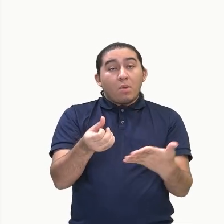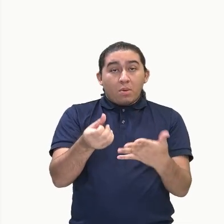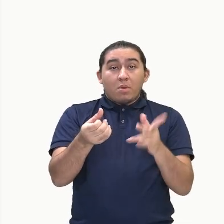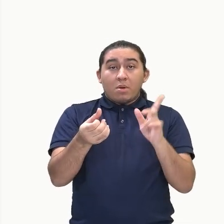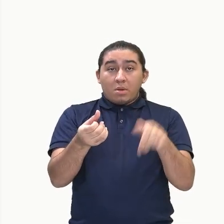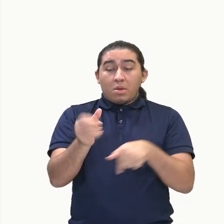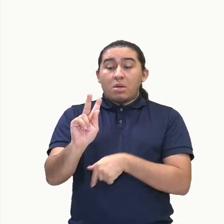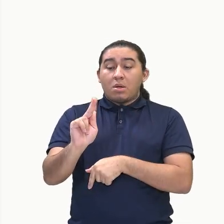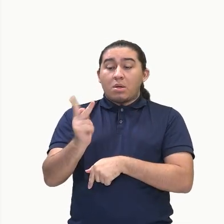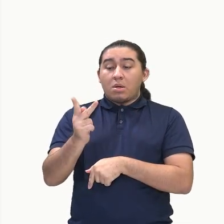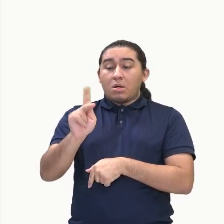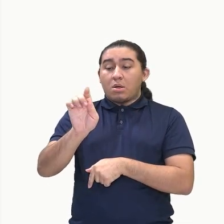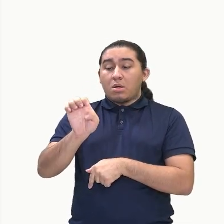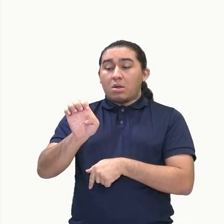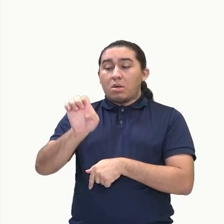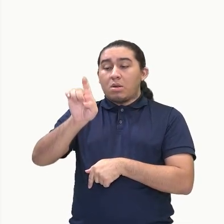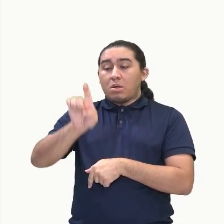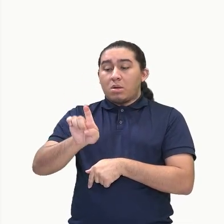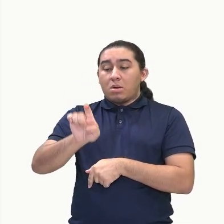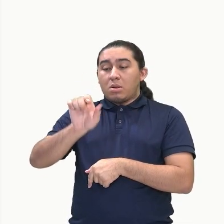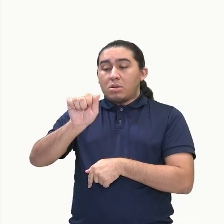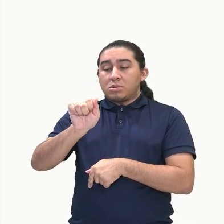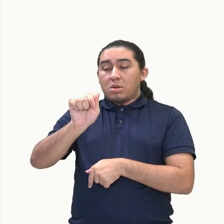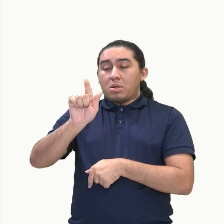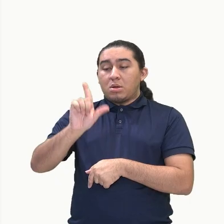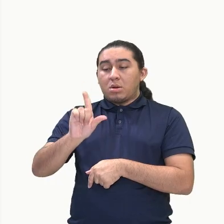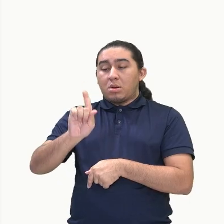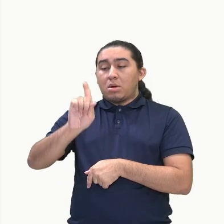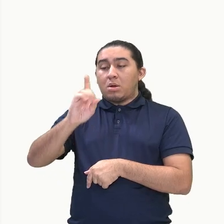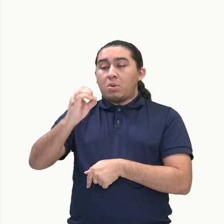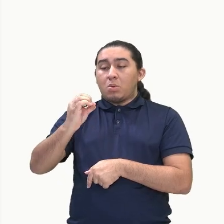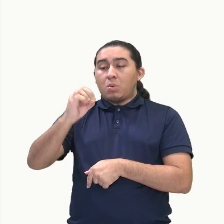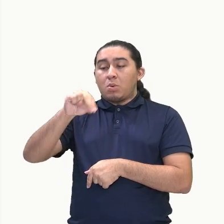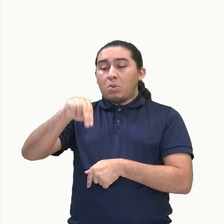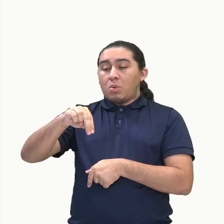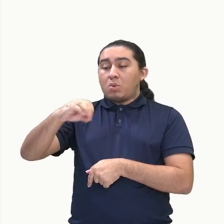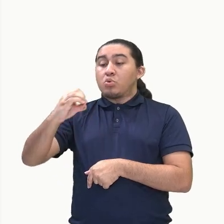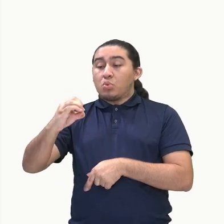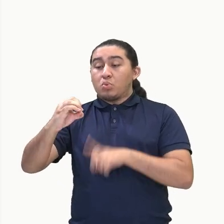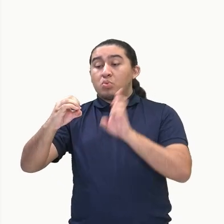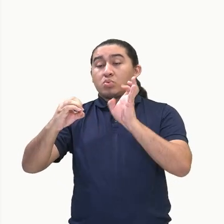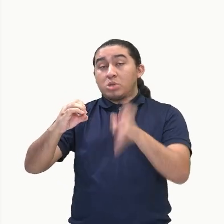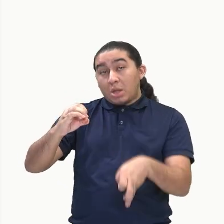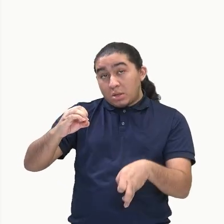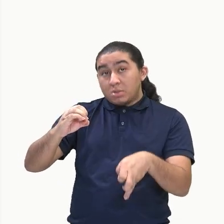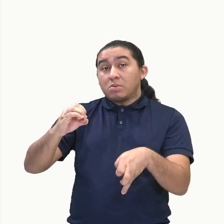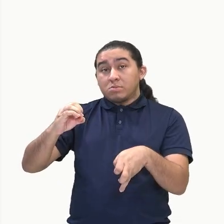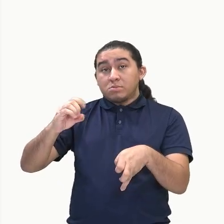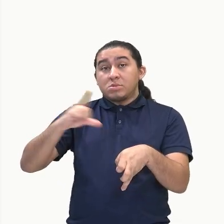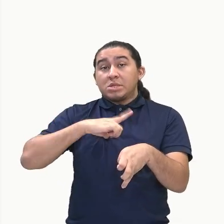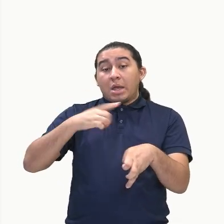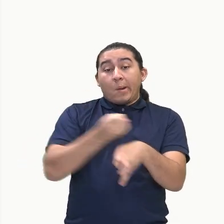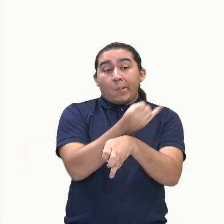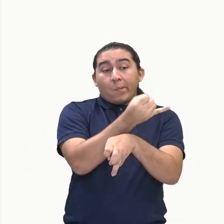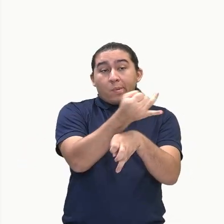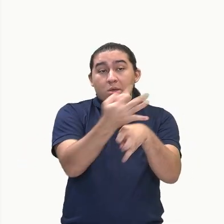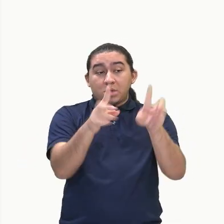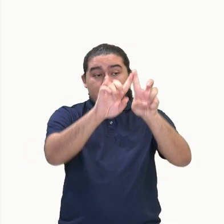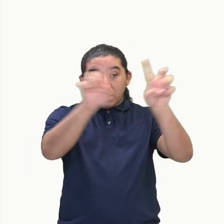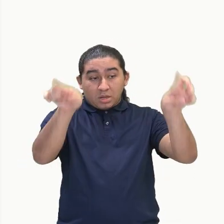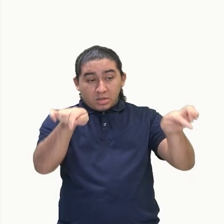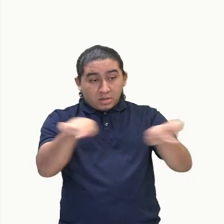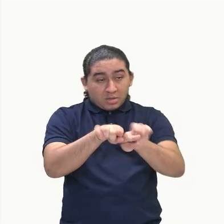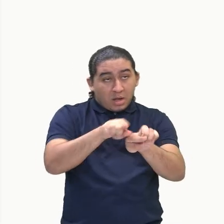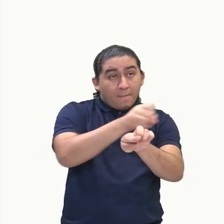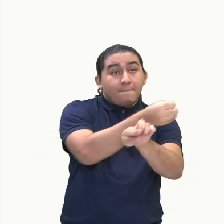de hexágono, né? Porque lembra que como é que eu coloco o nome no polígono? Eu vou contar o número de lados e